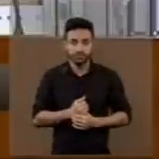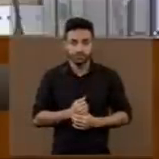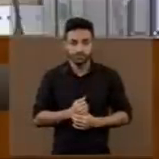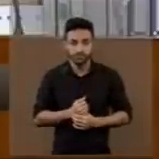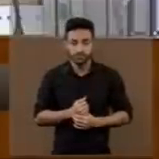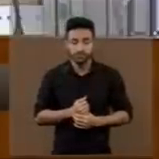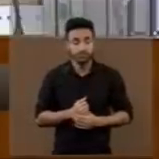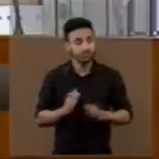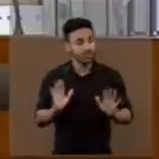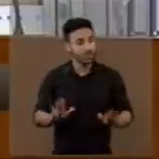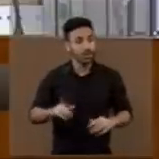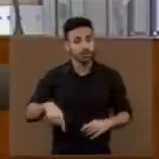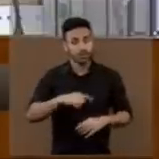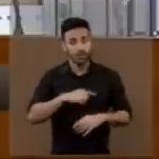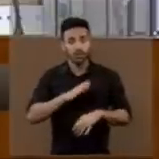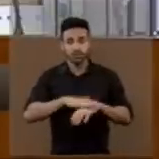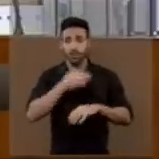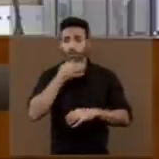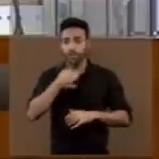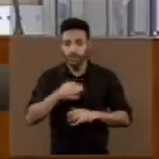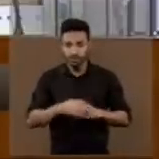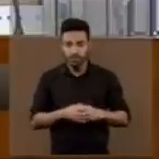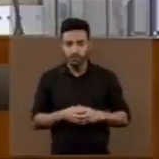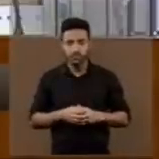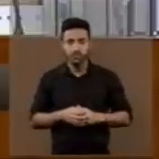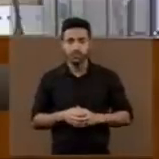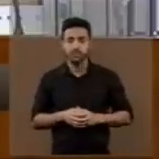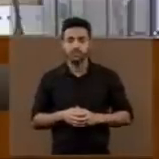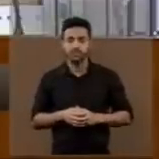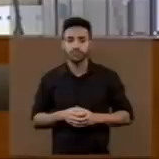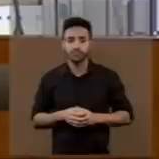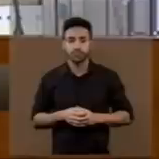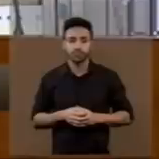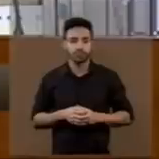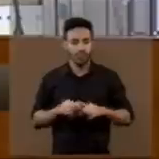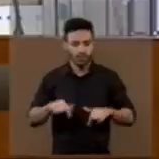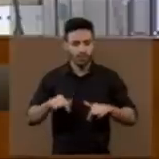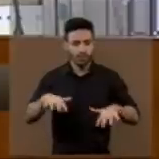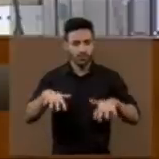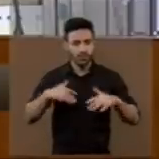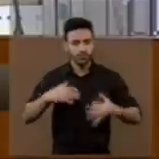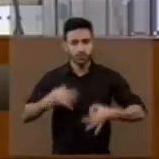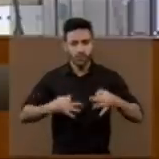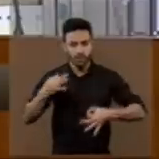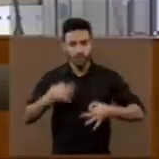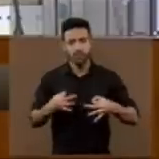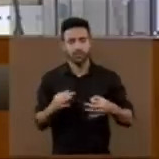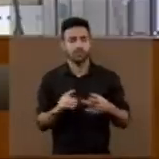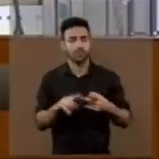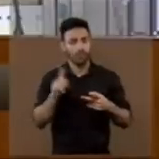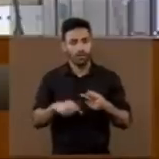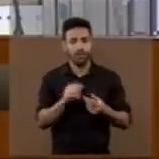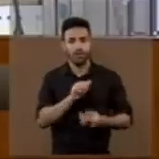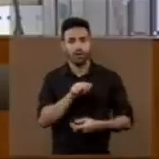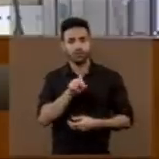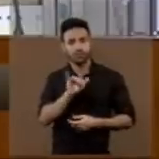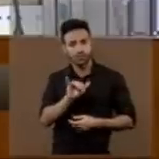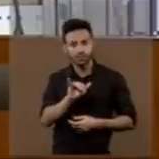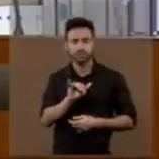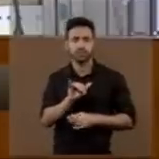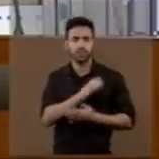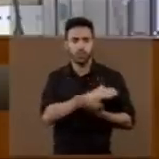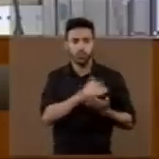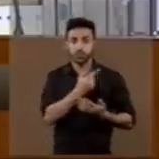na nossa interpretação, isto não impede que neste julgamento que é de uma ação direta, ajuizada